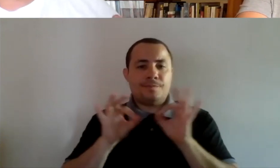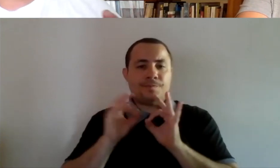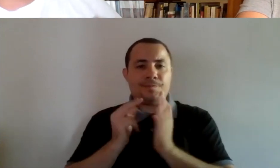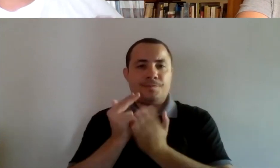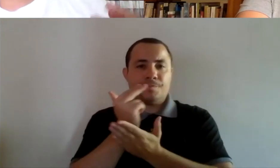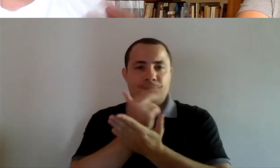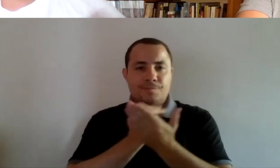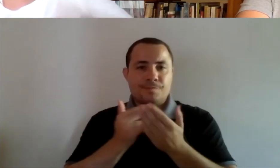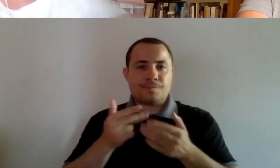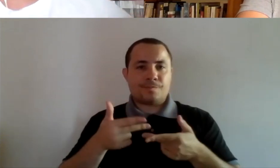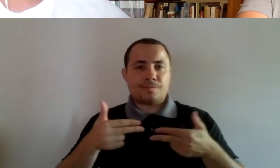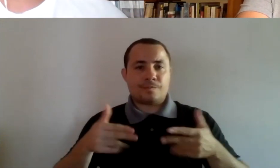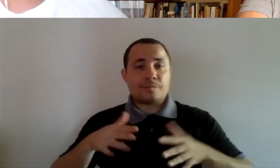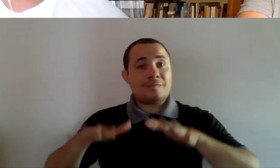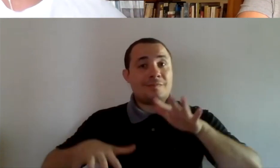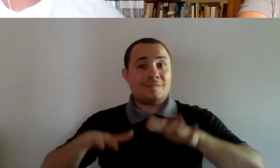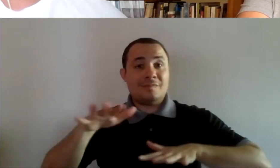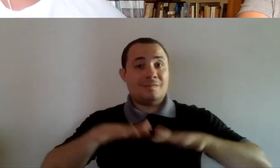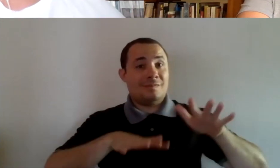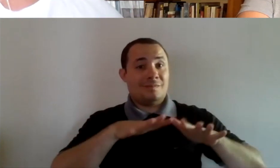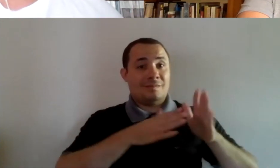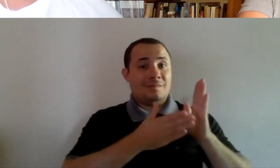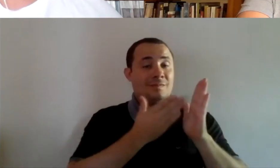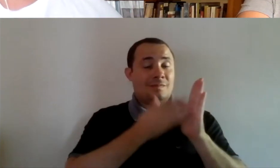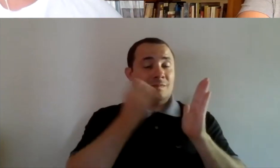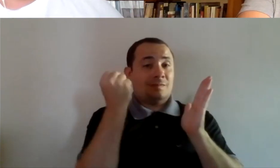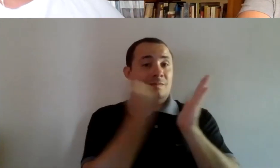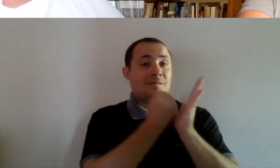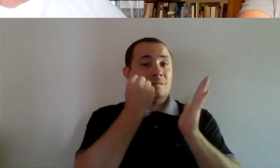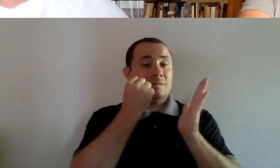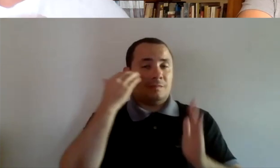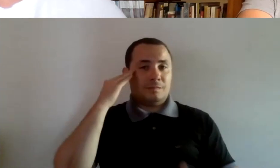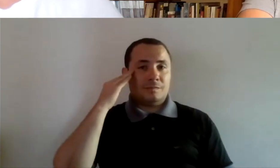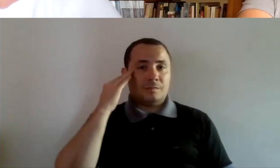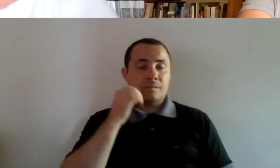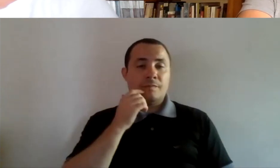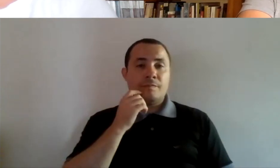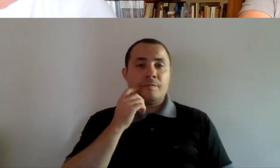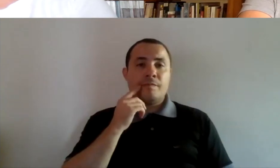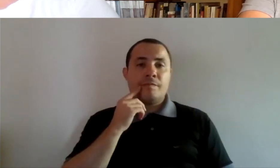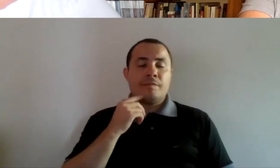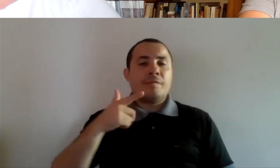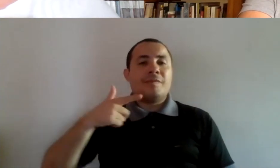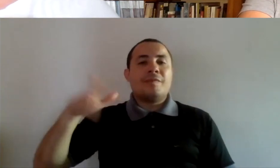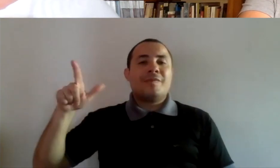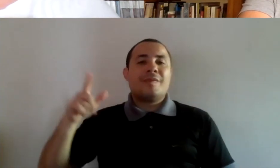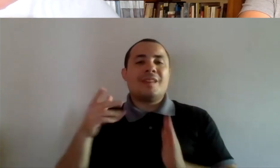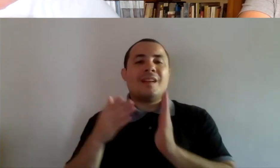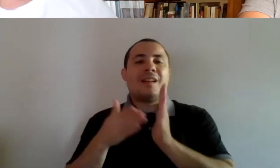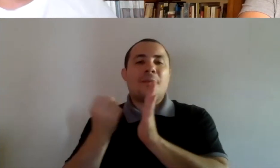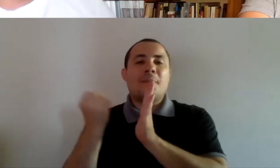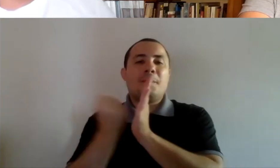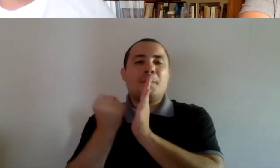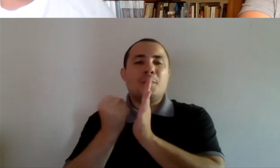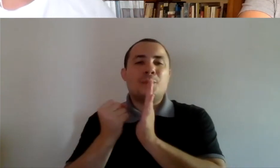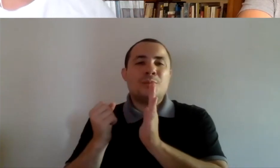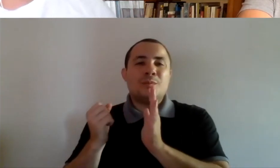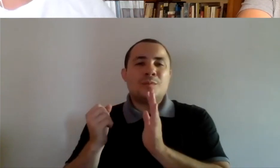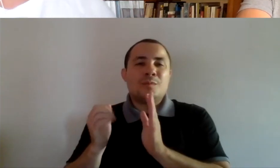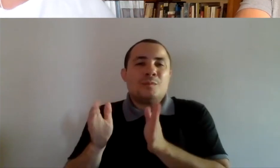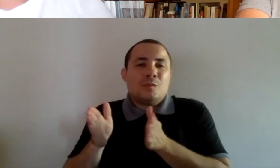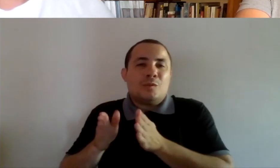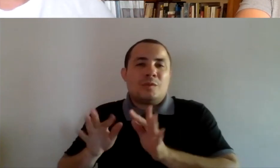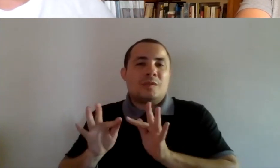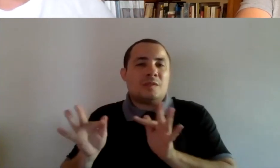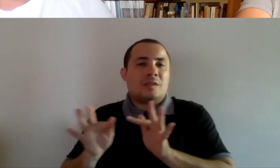da editora. Ela tem muita gente para cuidar de cada uma dessas etapas. As editoras pequenas, elas têm que trabalhar dentro de uma lógica